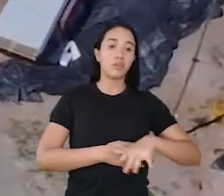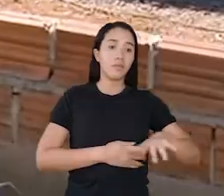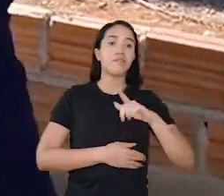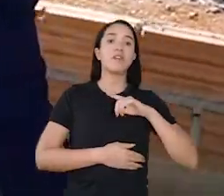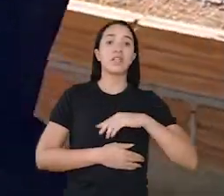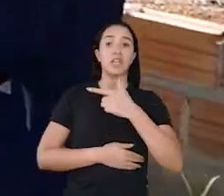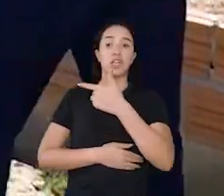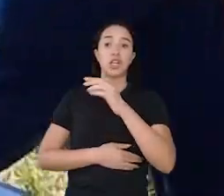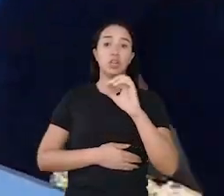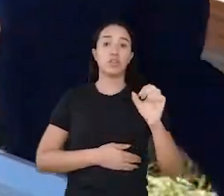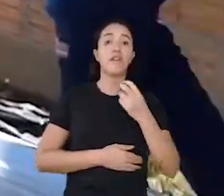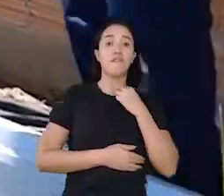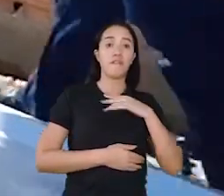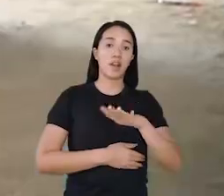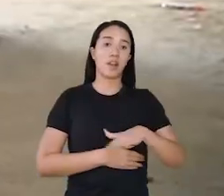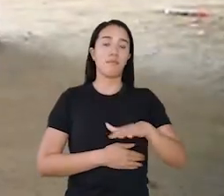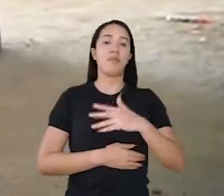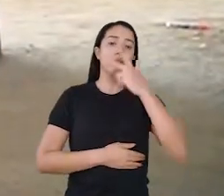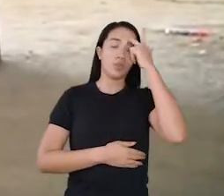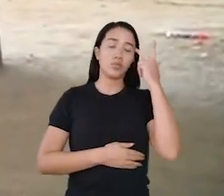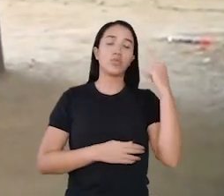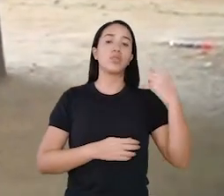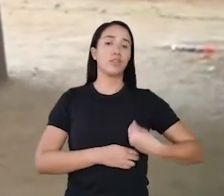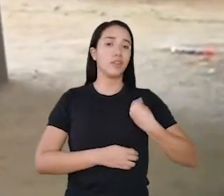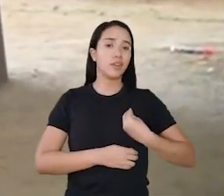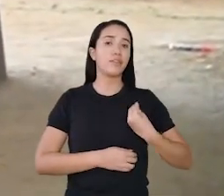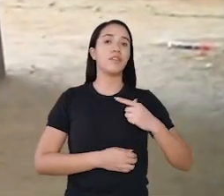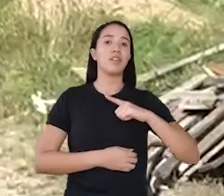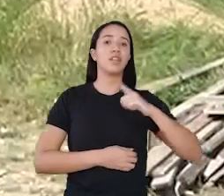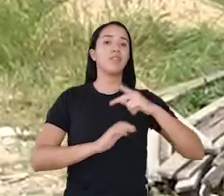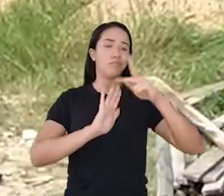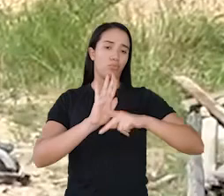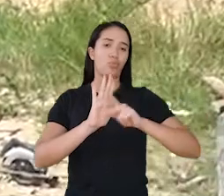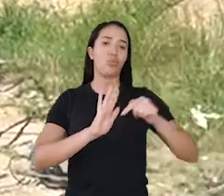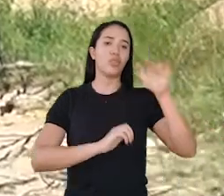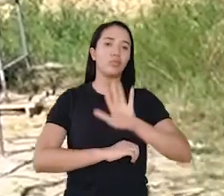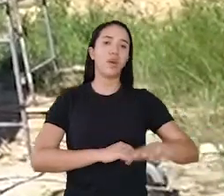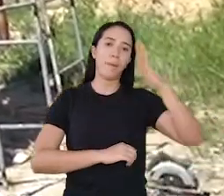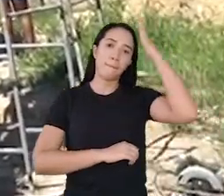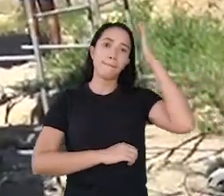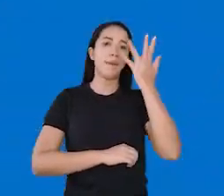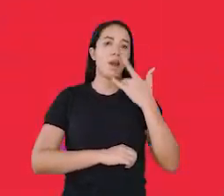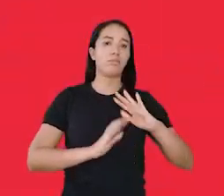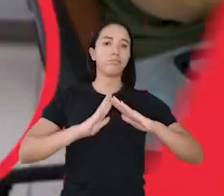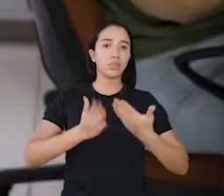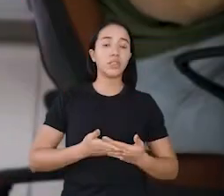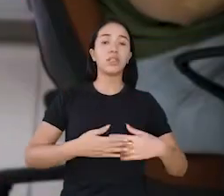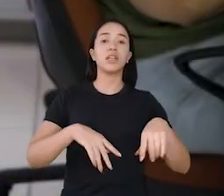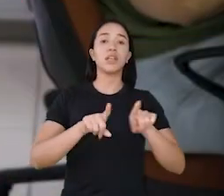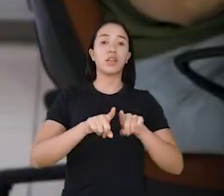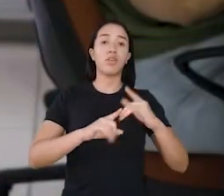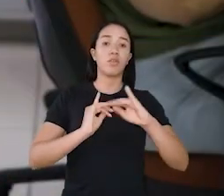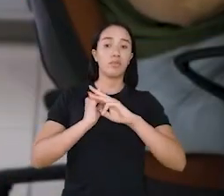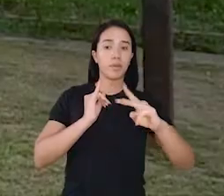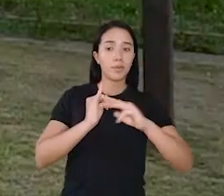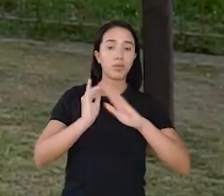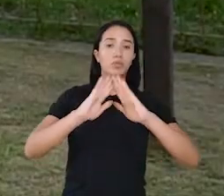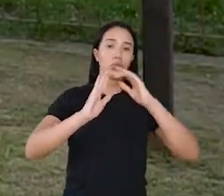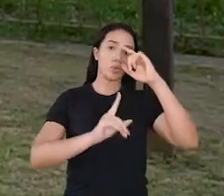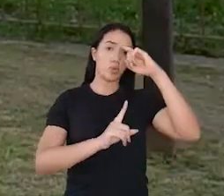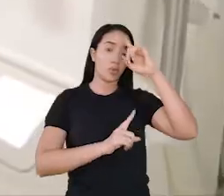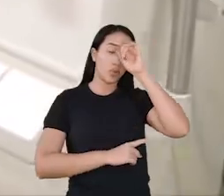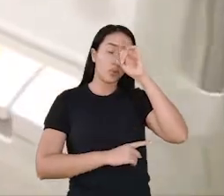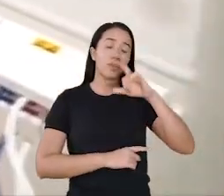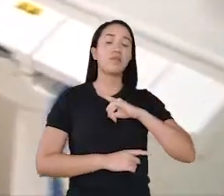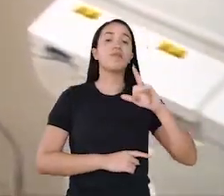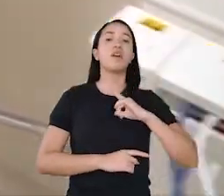vai ofertar 200 vagas para a comunidade e faz parte do programa Creches por Todo o Pará. Hospital Regional do Marajó garante cerca